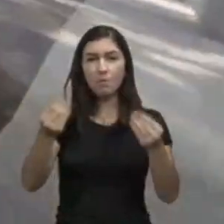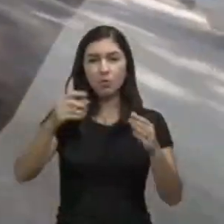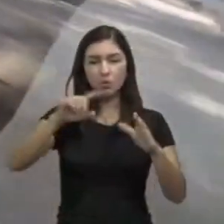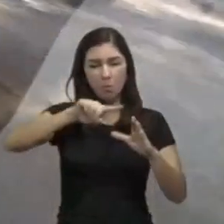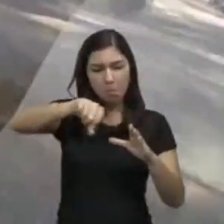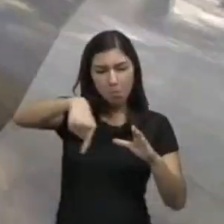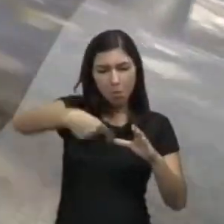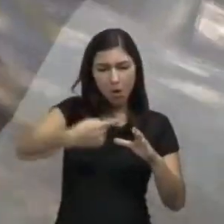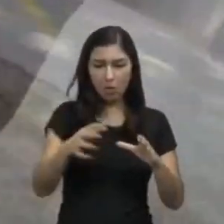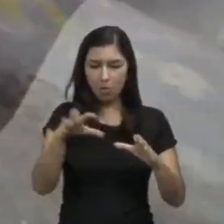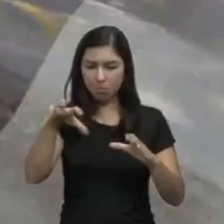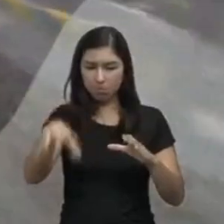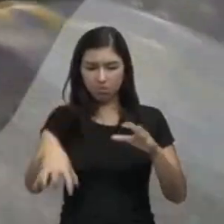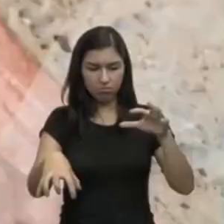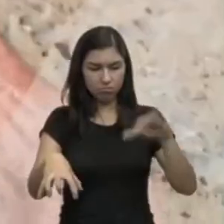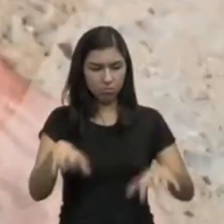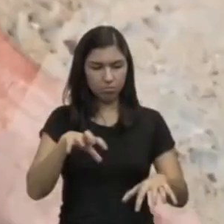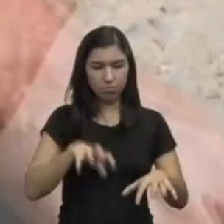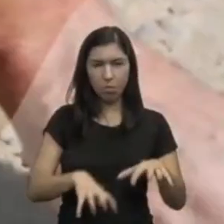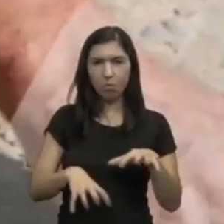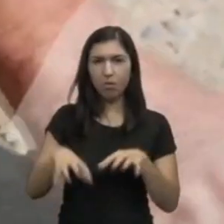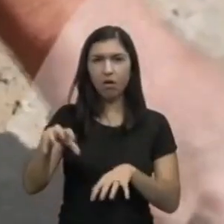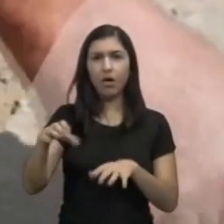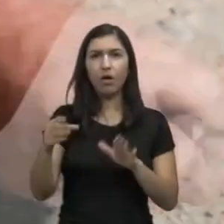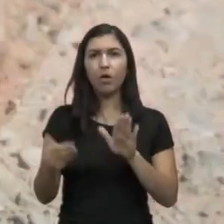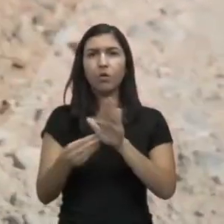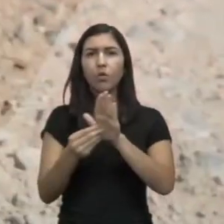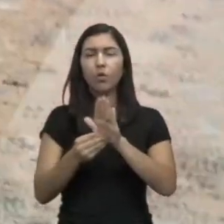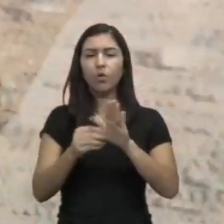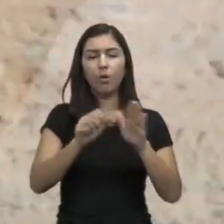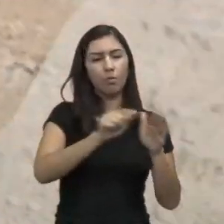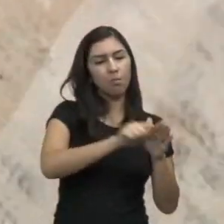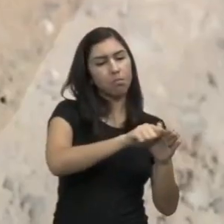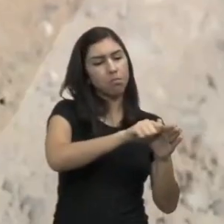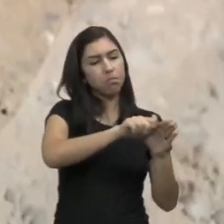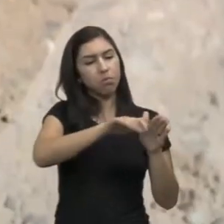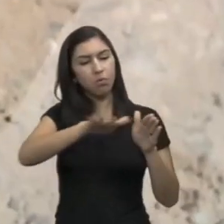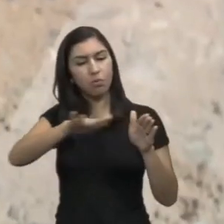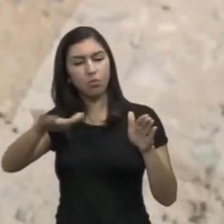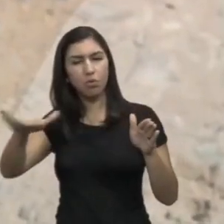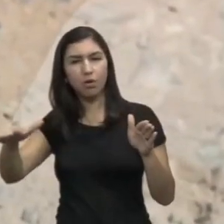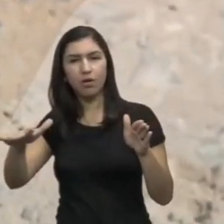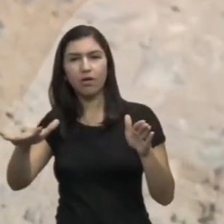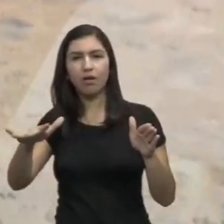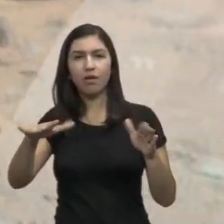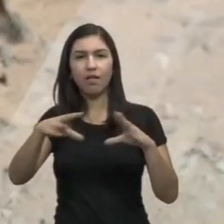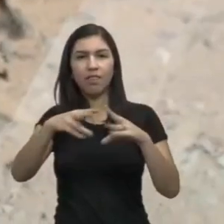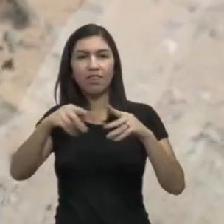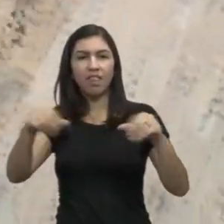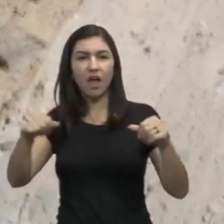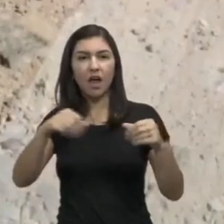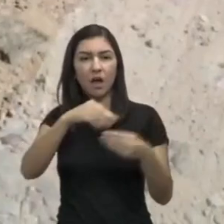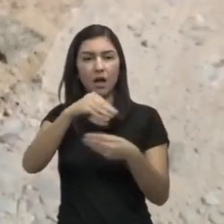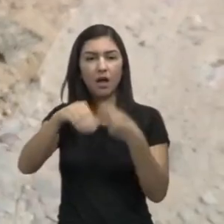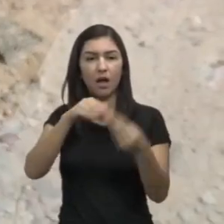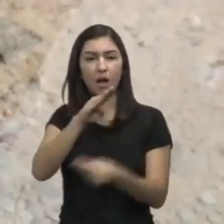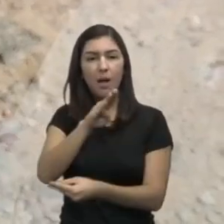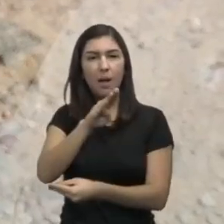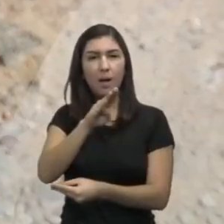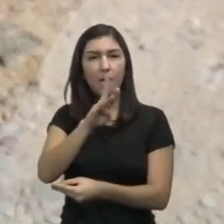buracos era enorme, então foi colocado aí por cima uma camada de terra com